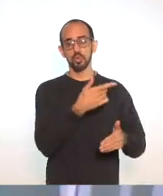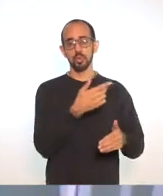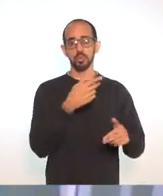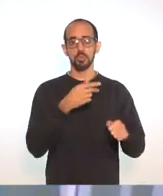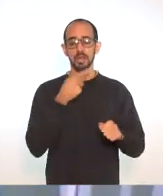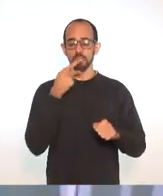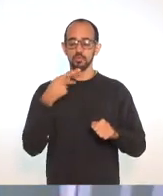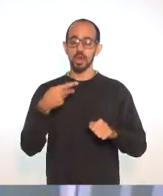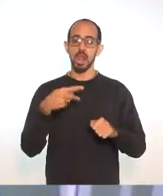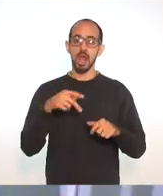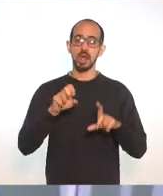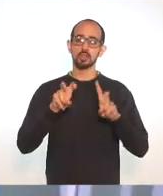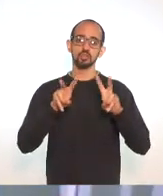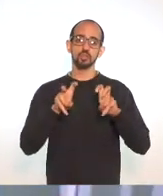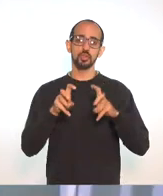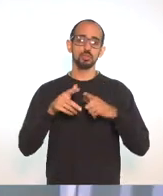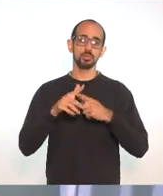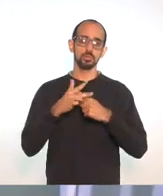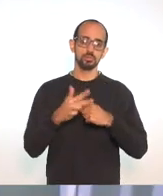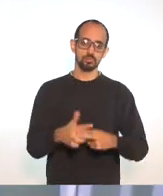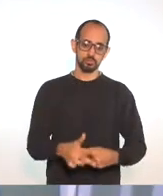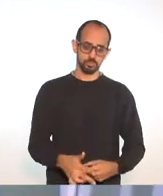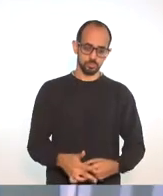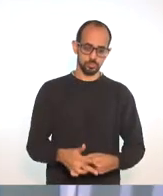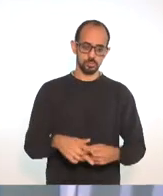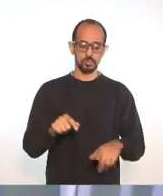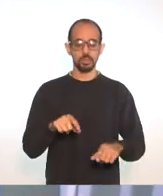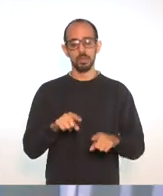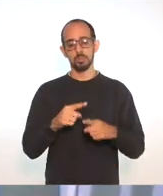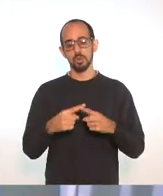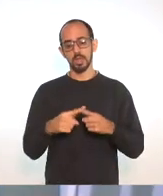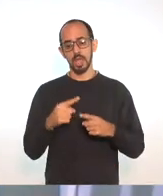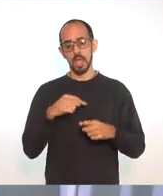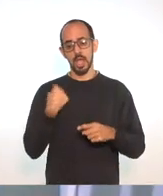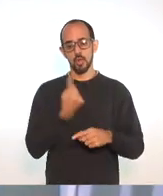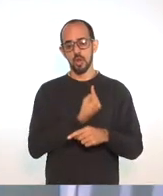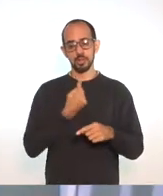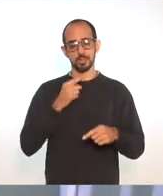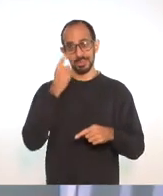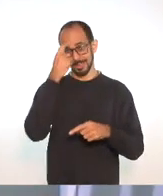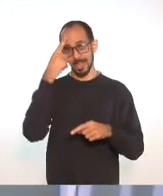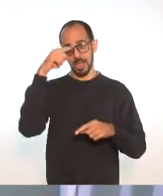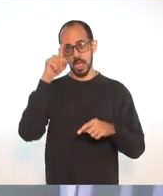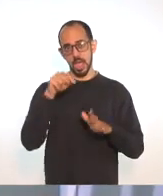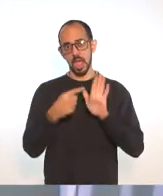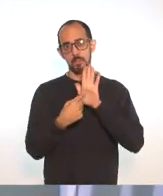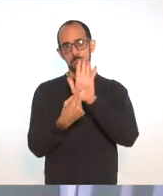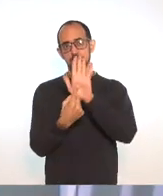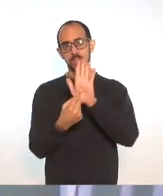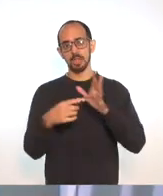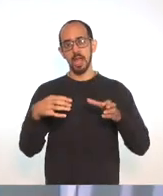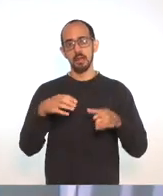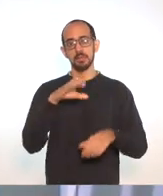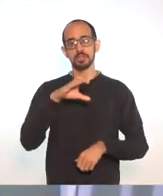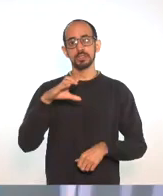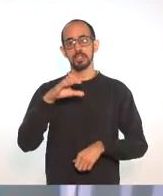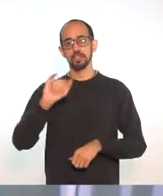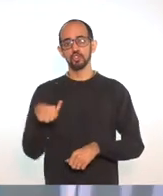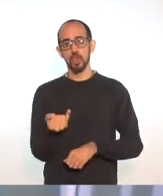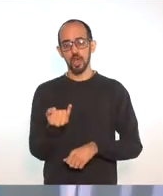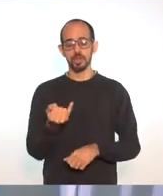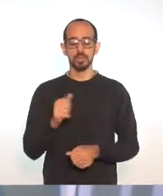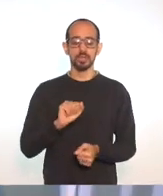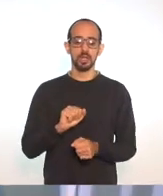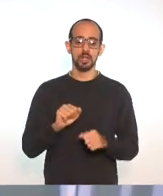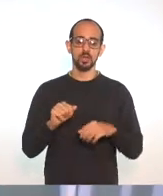emendas têm visto em cima aqui o Nosso propósito é ao final da audiência apresentar à comissão de construção de Justiça do estado